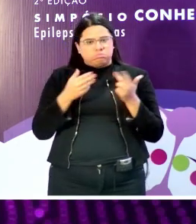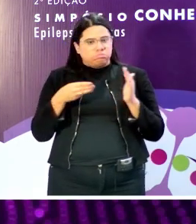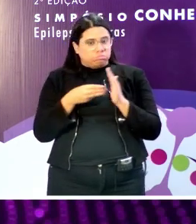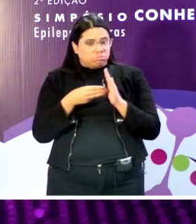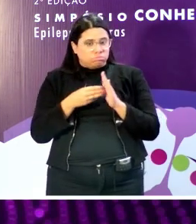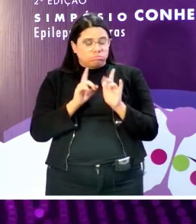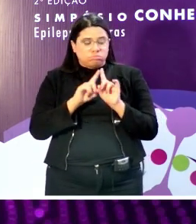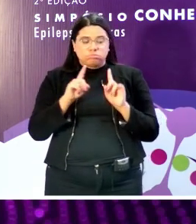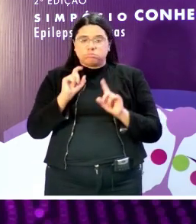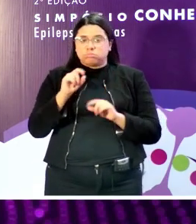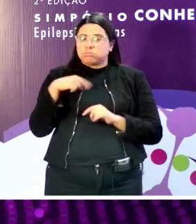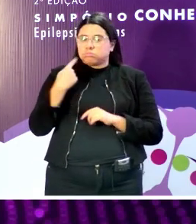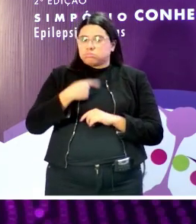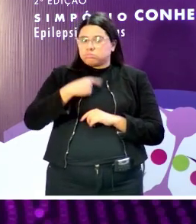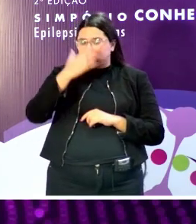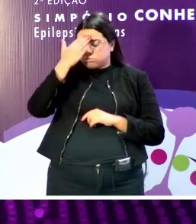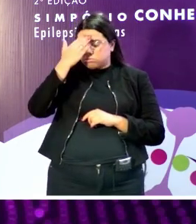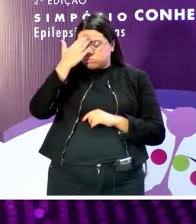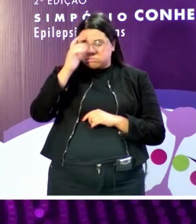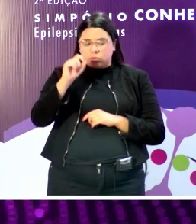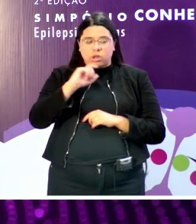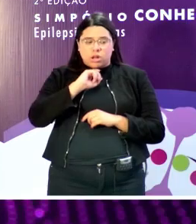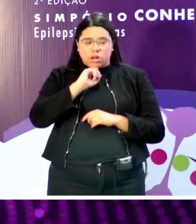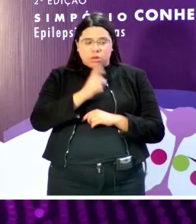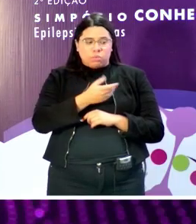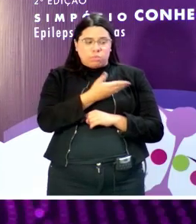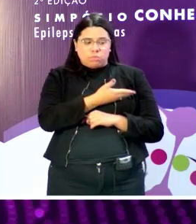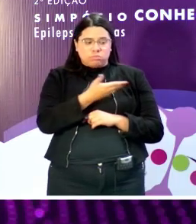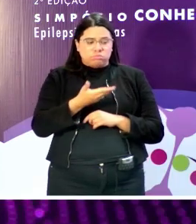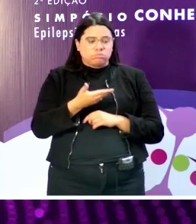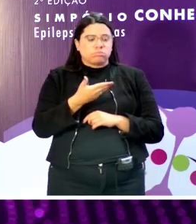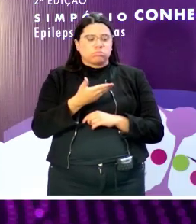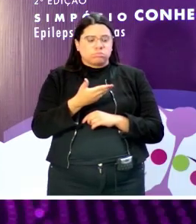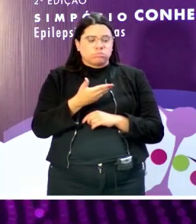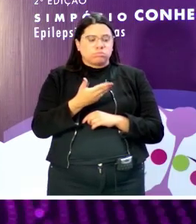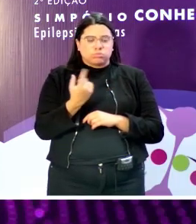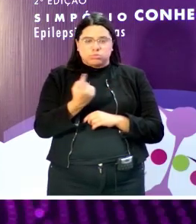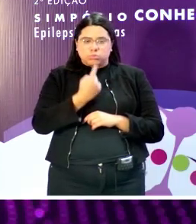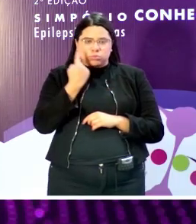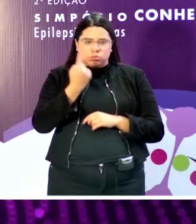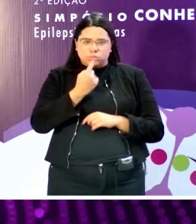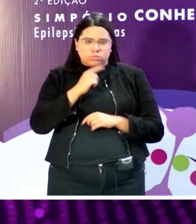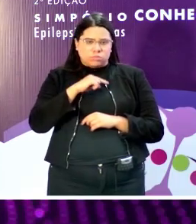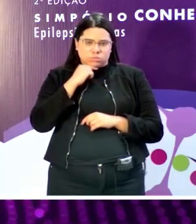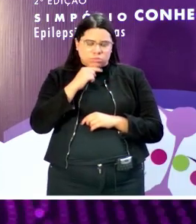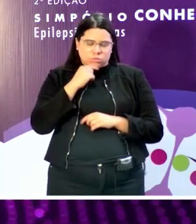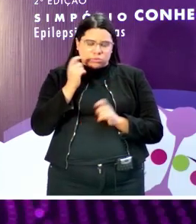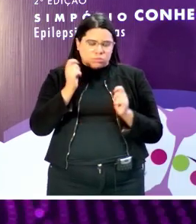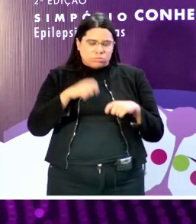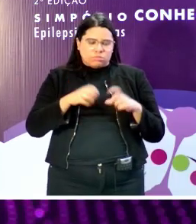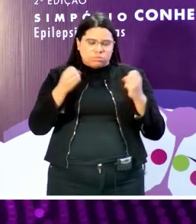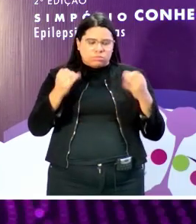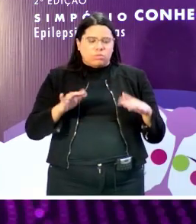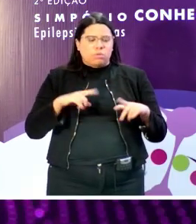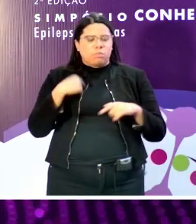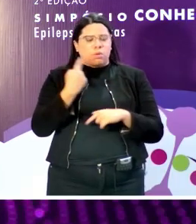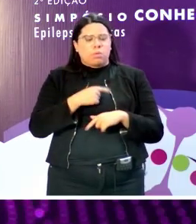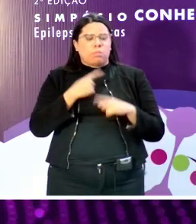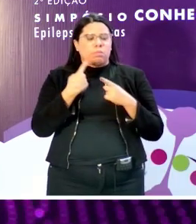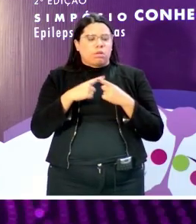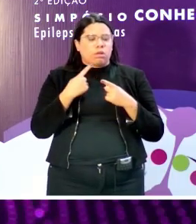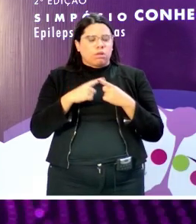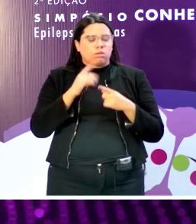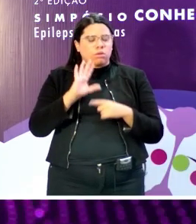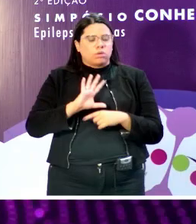sabe é que nenhum desses mecanismos de resistência sozinhos vão explicar para nós o porquê que está sendo